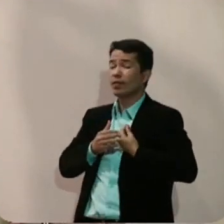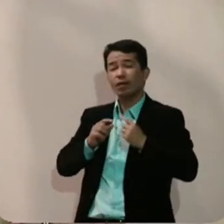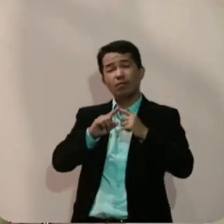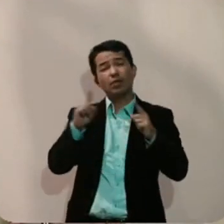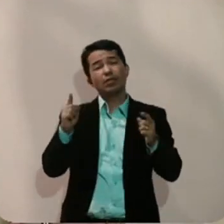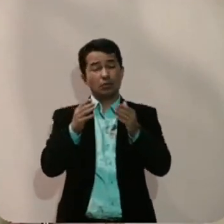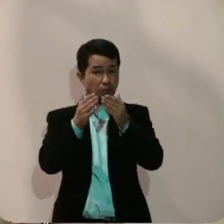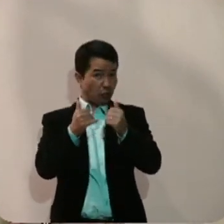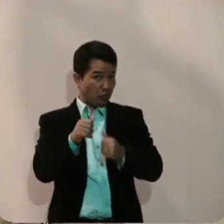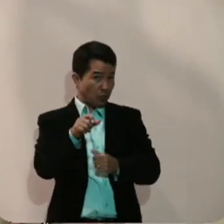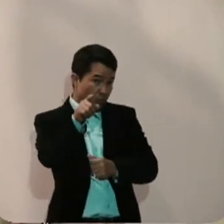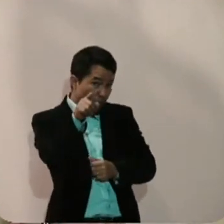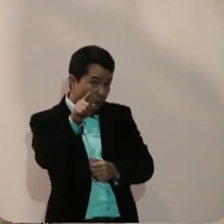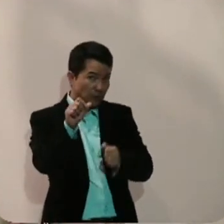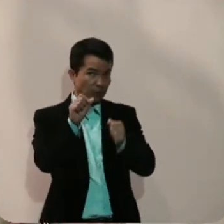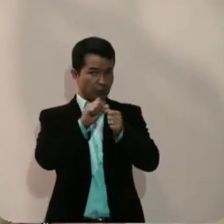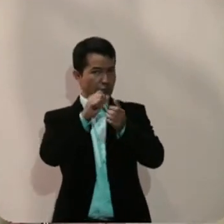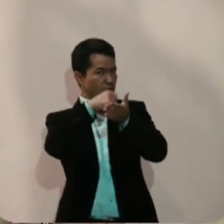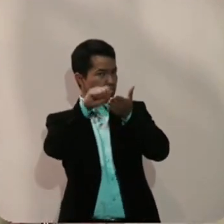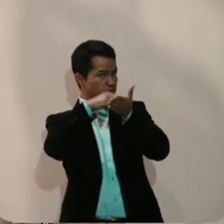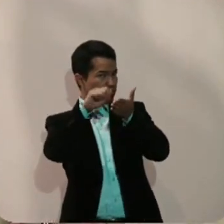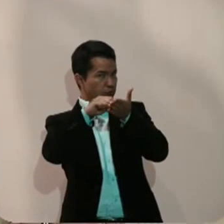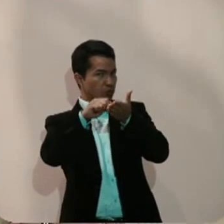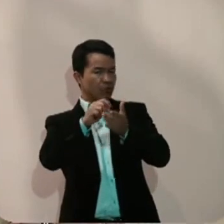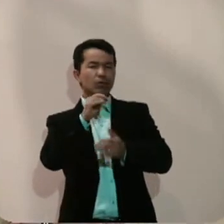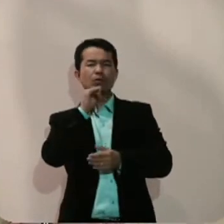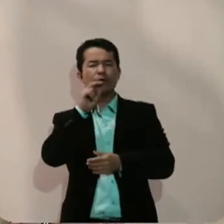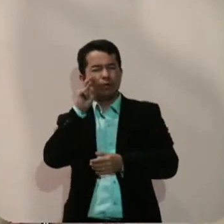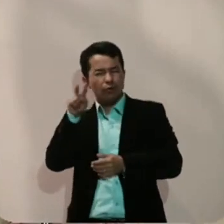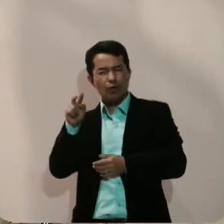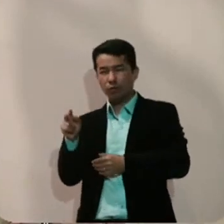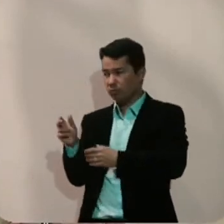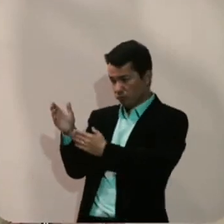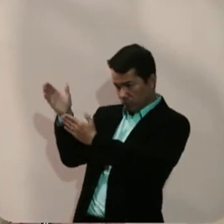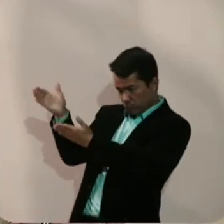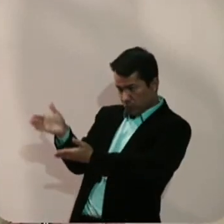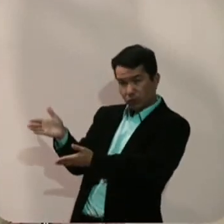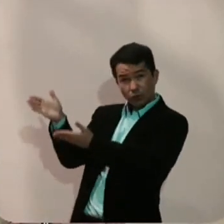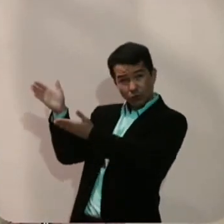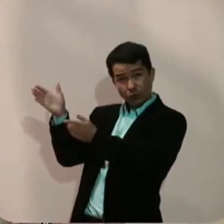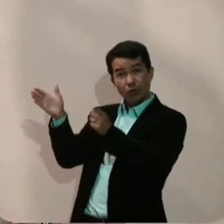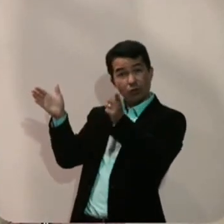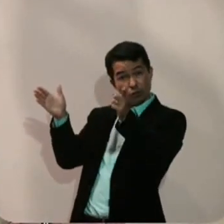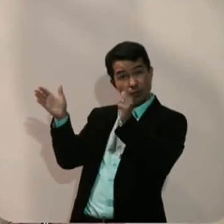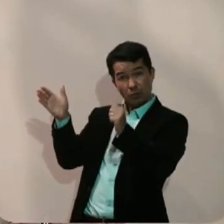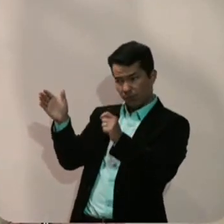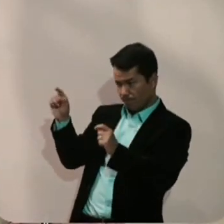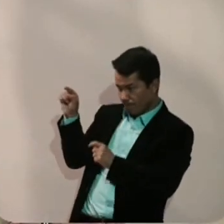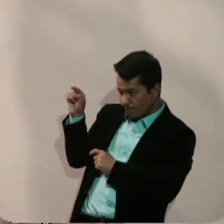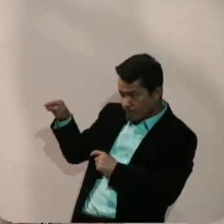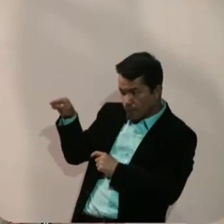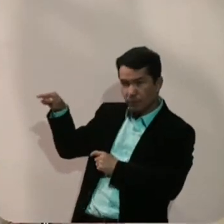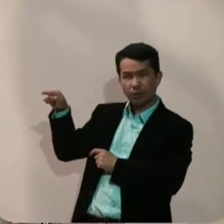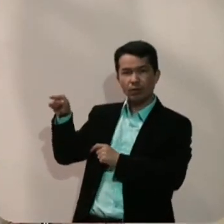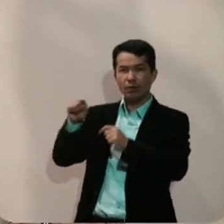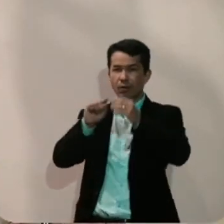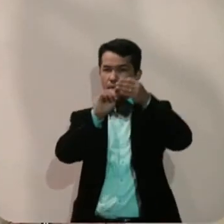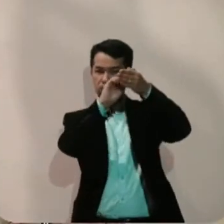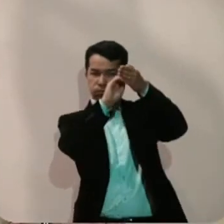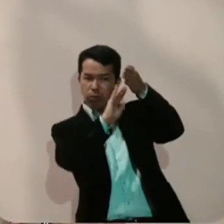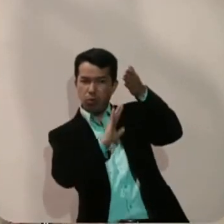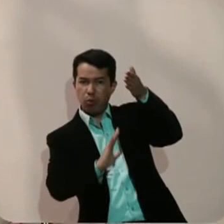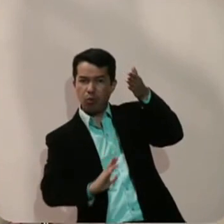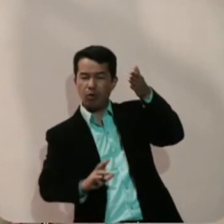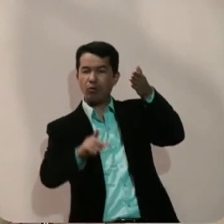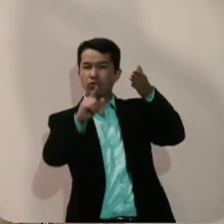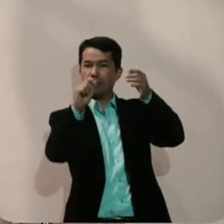escrito. Tá? Então você vai entrar nesse link que está aí e você vai dizer: eu quero receber Jesus, eu quero